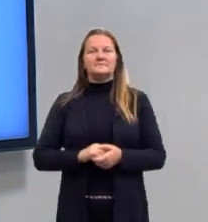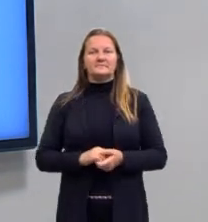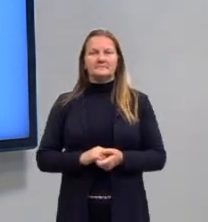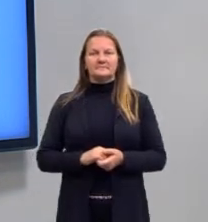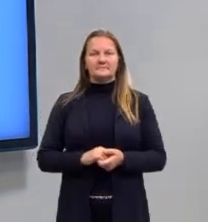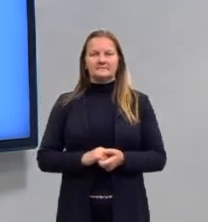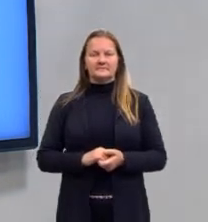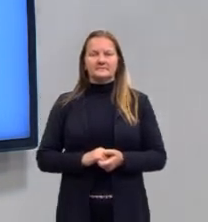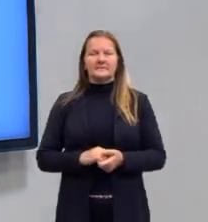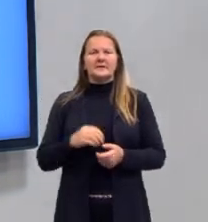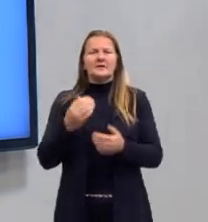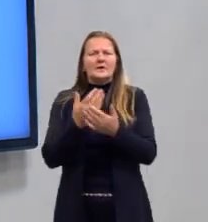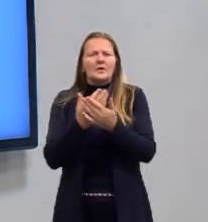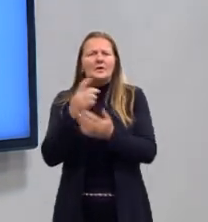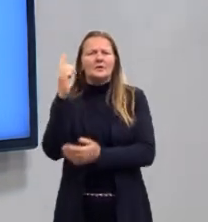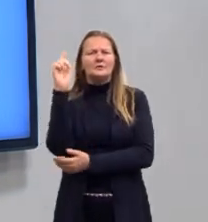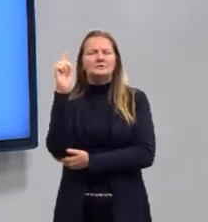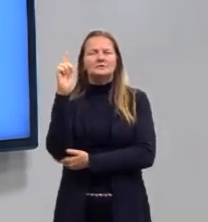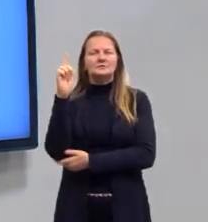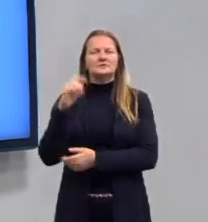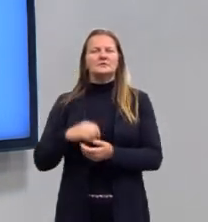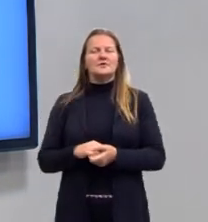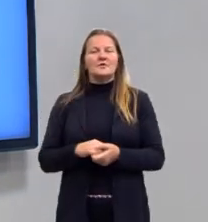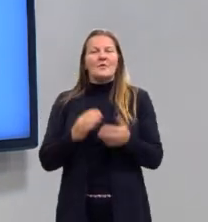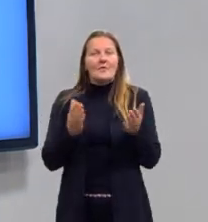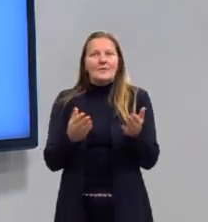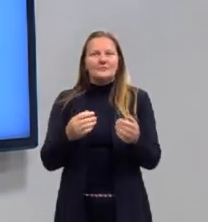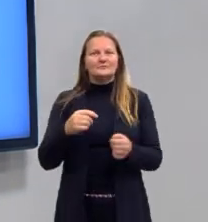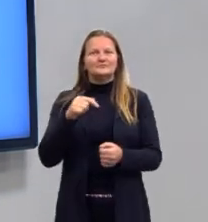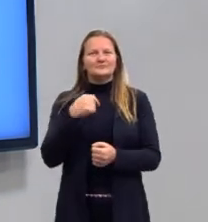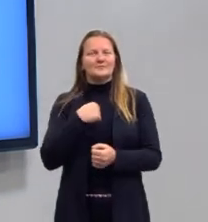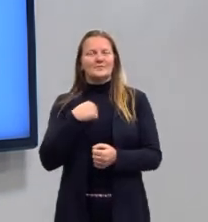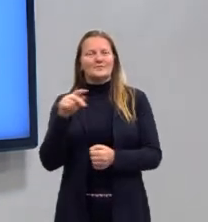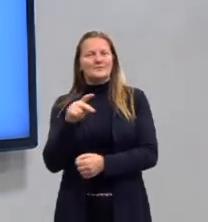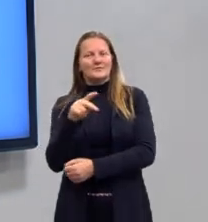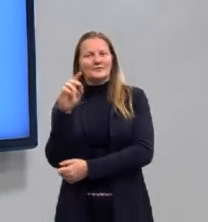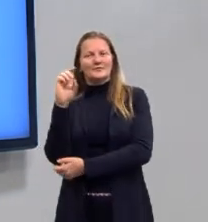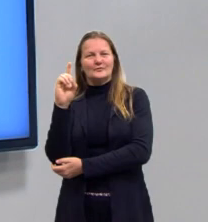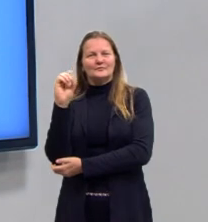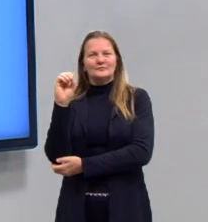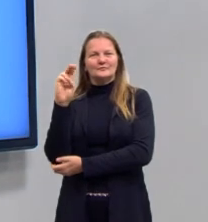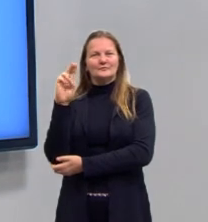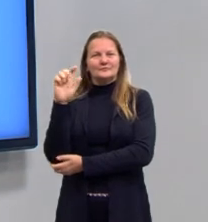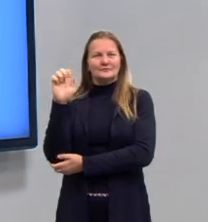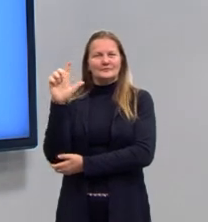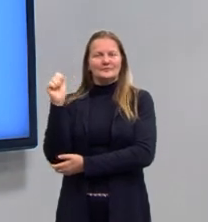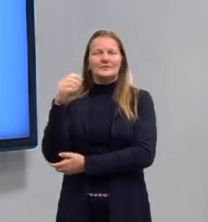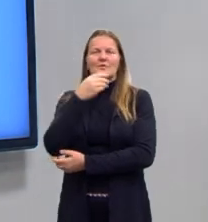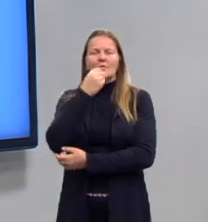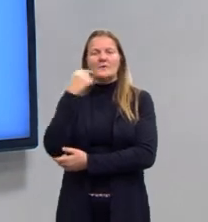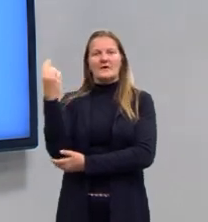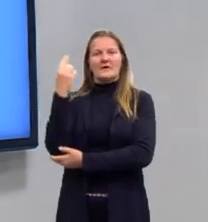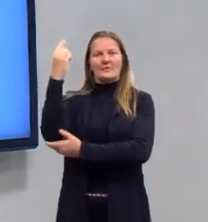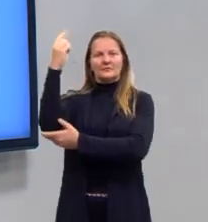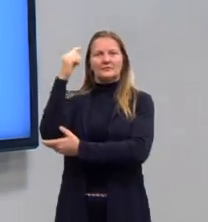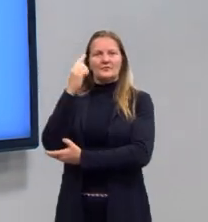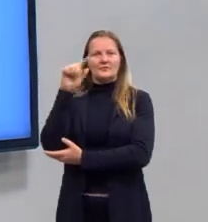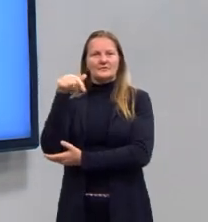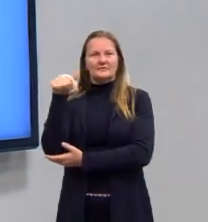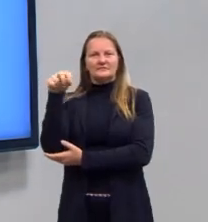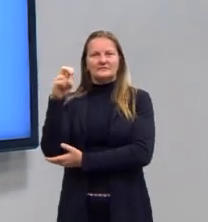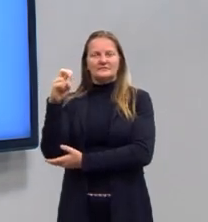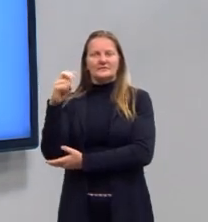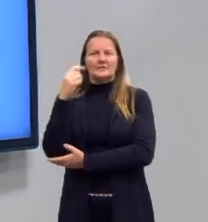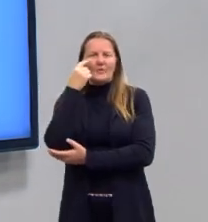mais uma linha de geografia né E quem está passando essa aula sou eu professor Douglas então um homem alto de 1,75